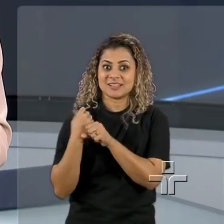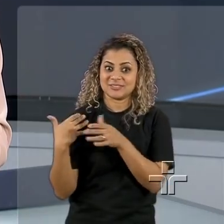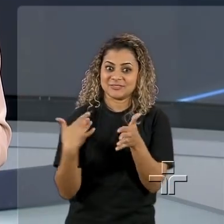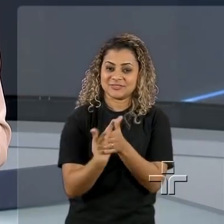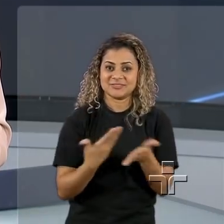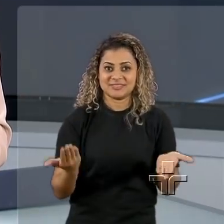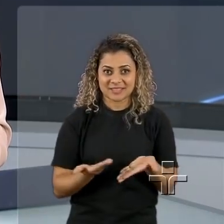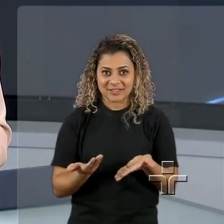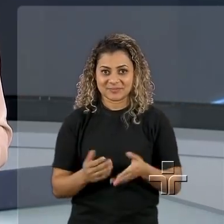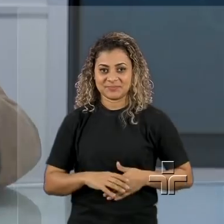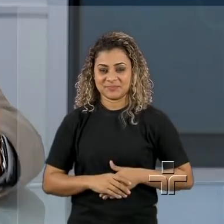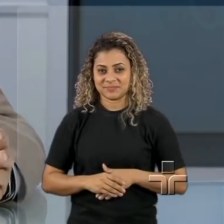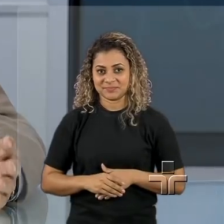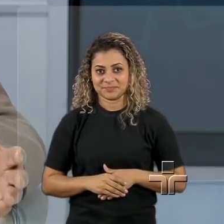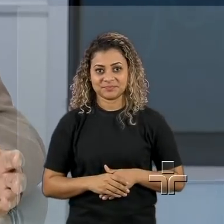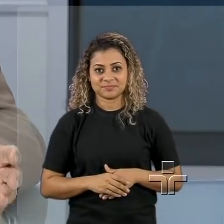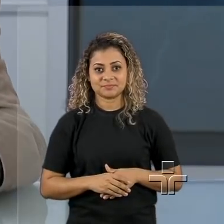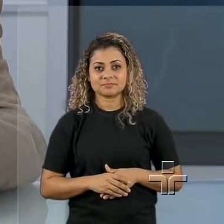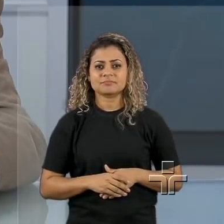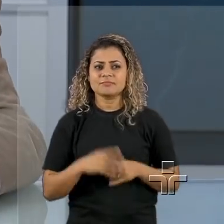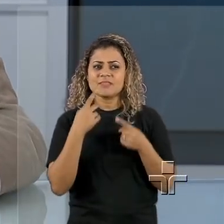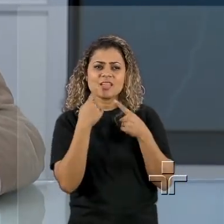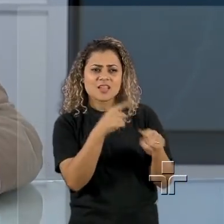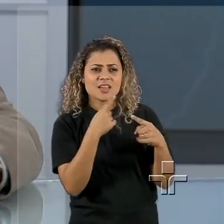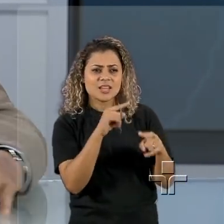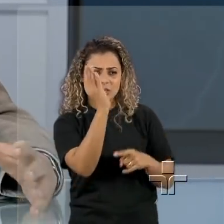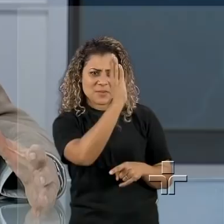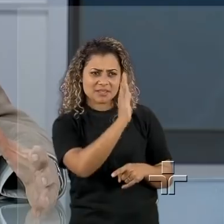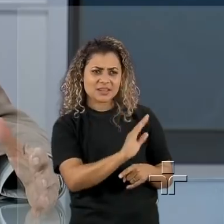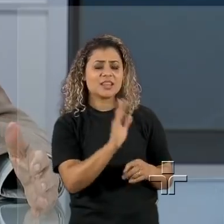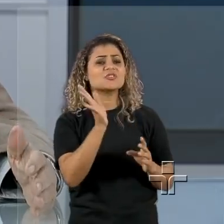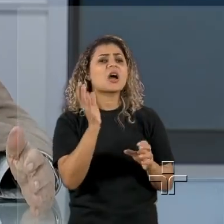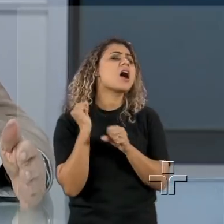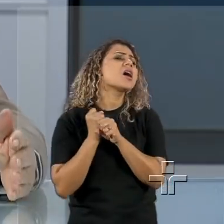diferente. O número elevado condiz com a taxa de alfabetização do país.